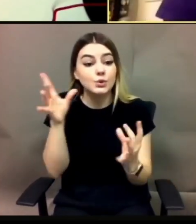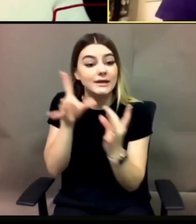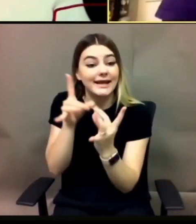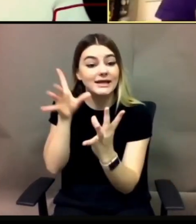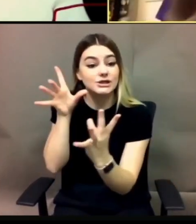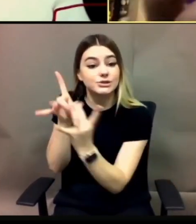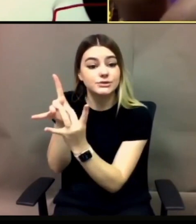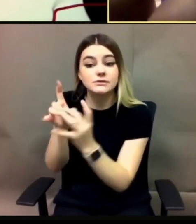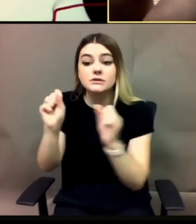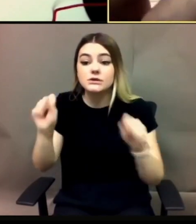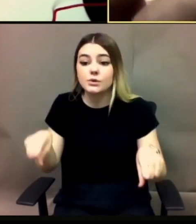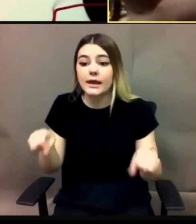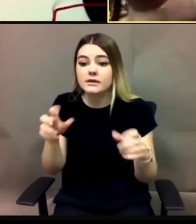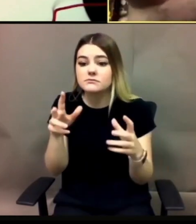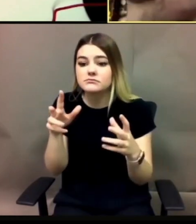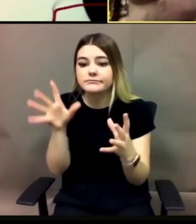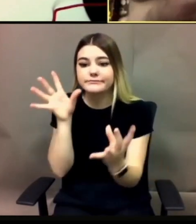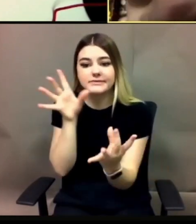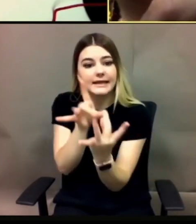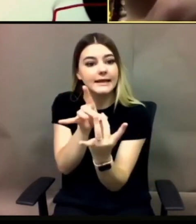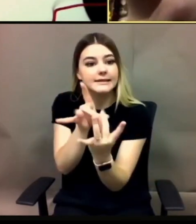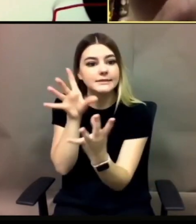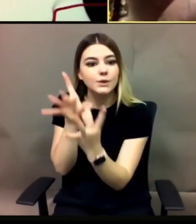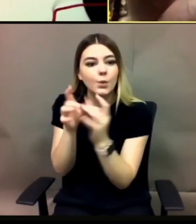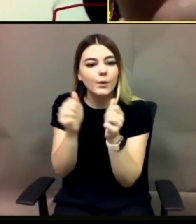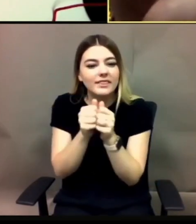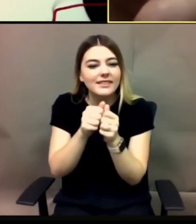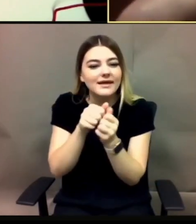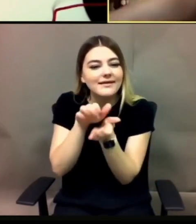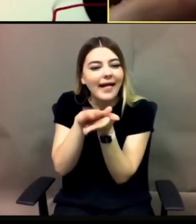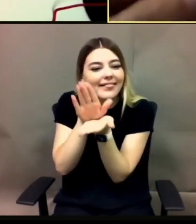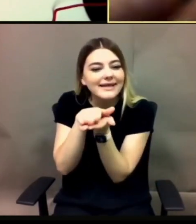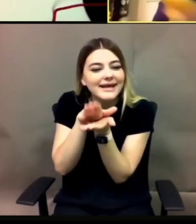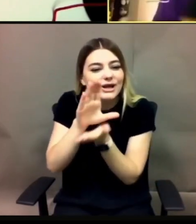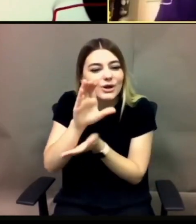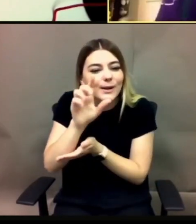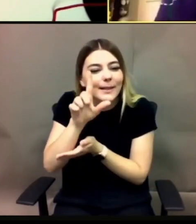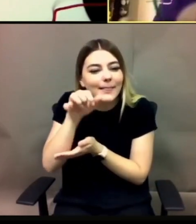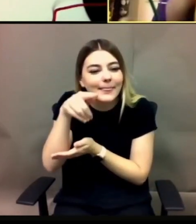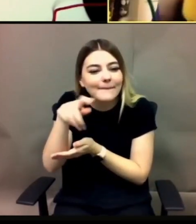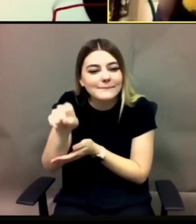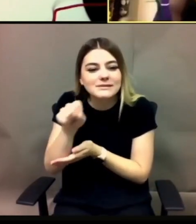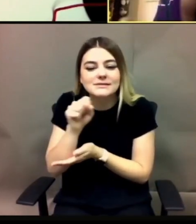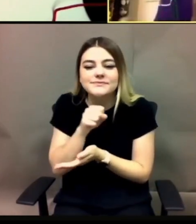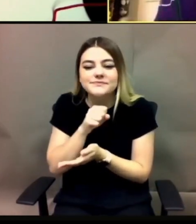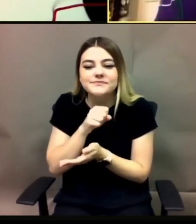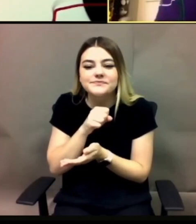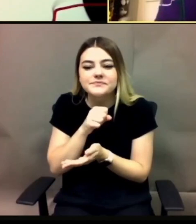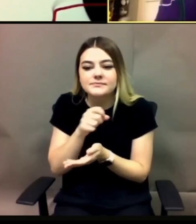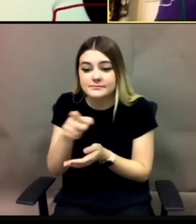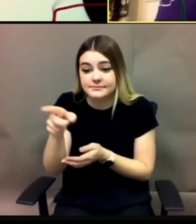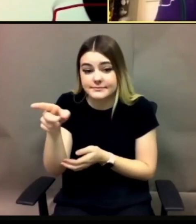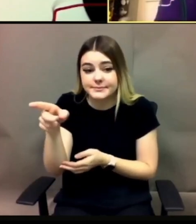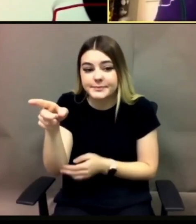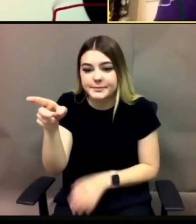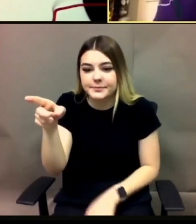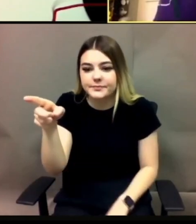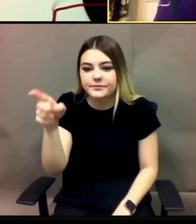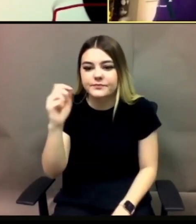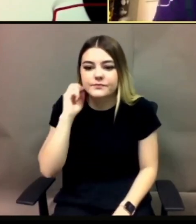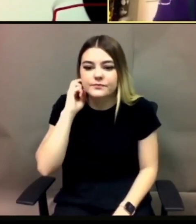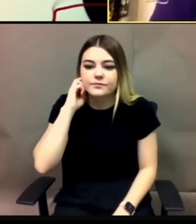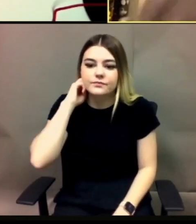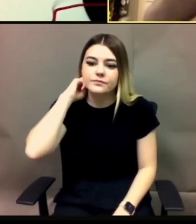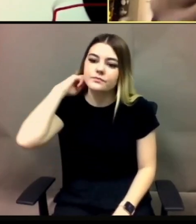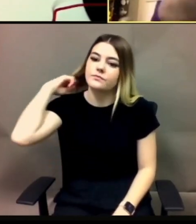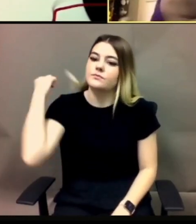aqui embaixo, onde vocês podem só usar os clipezinhos tipo jacaré, um é o aterramento, e o